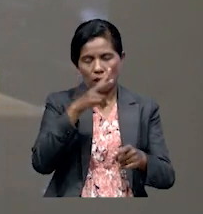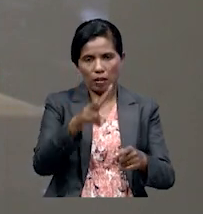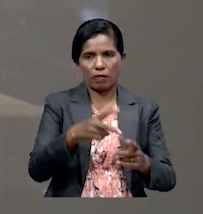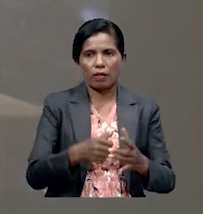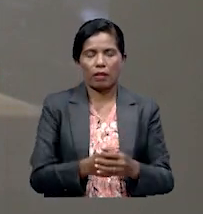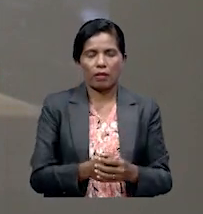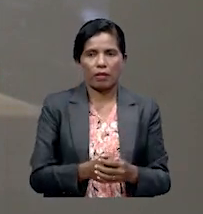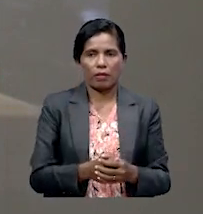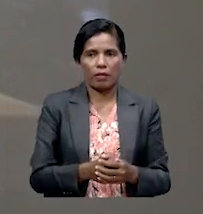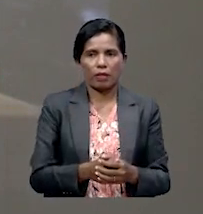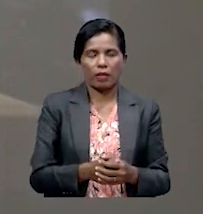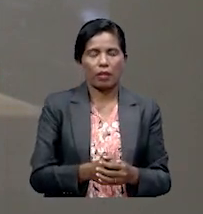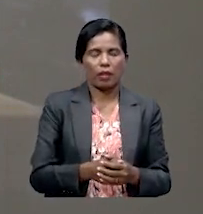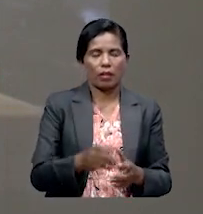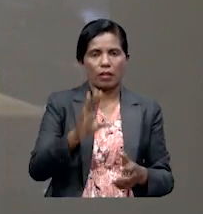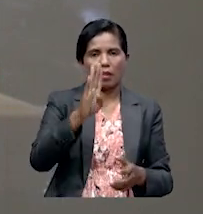tos naing ne narang